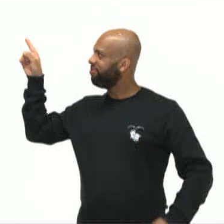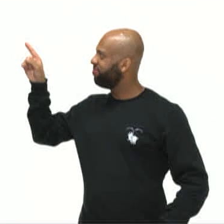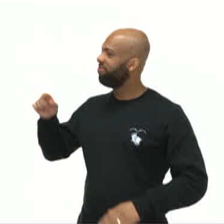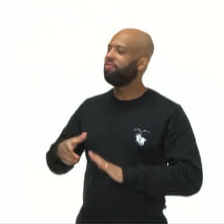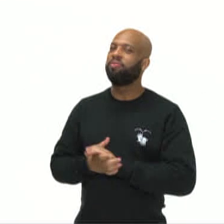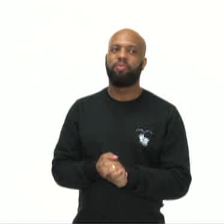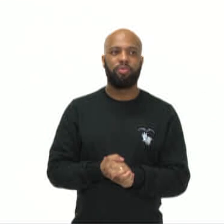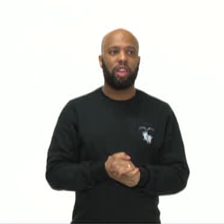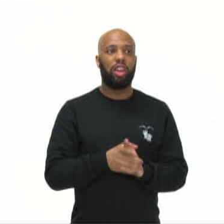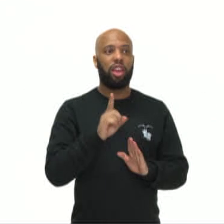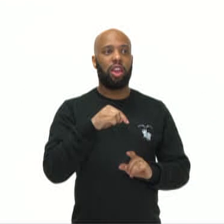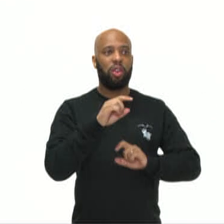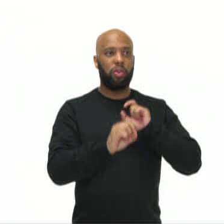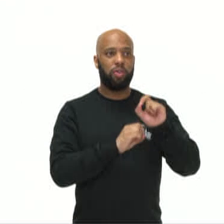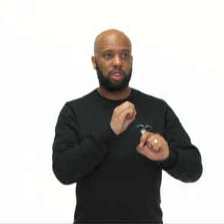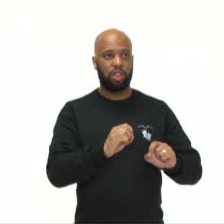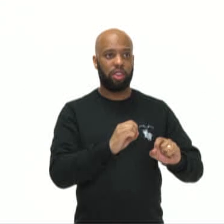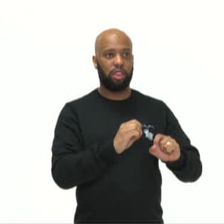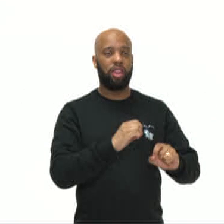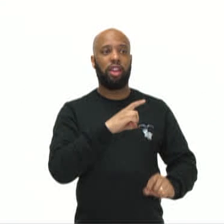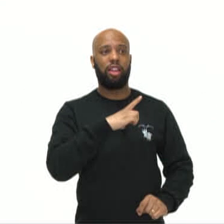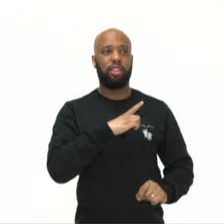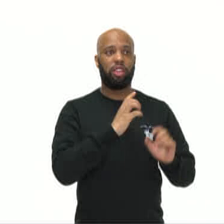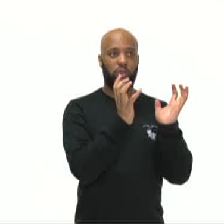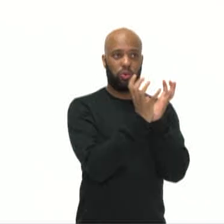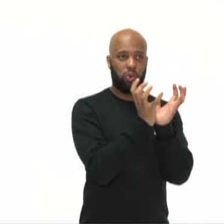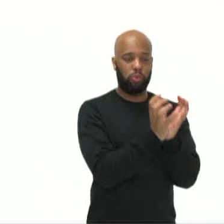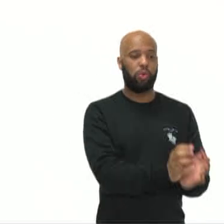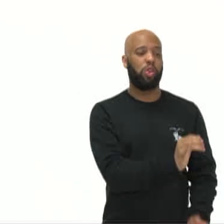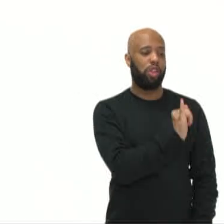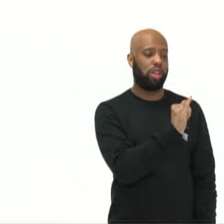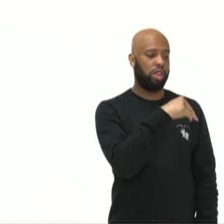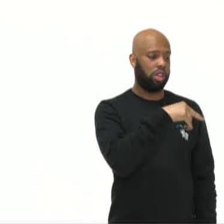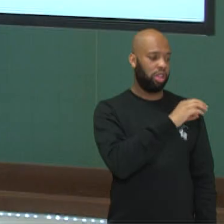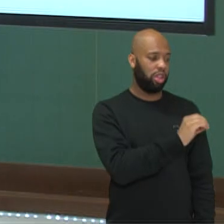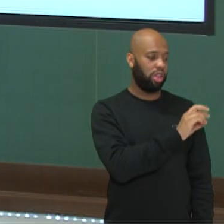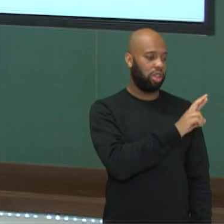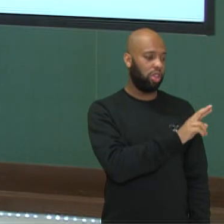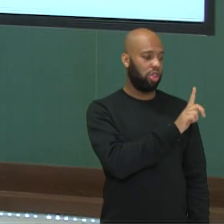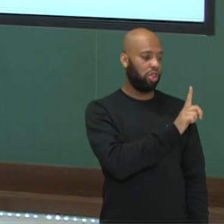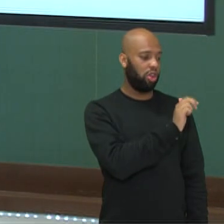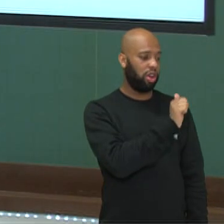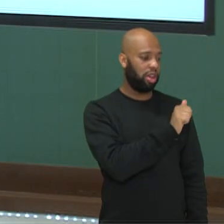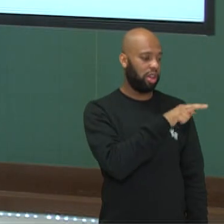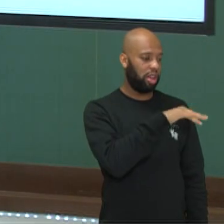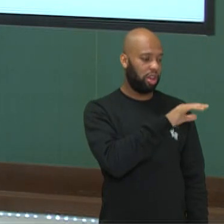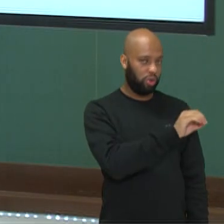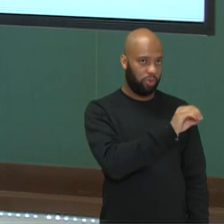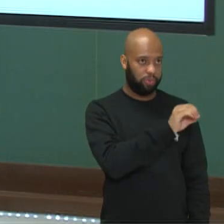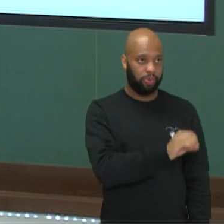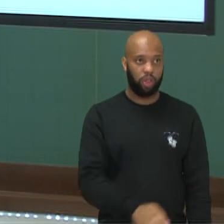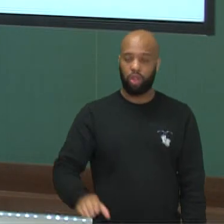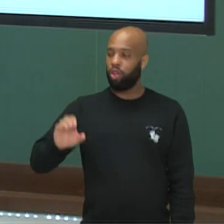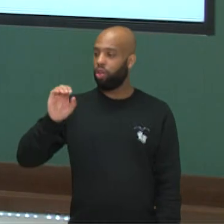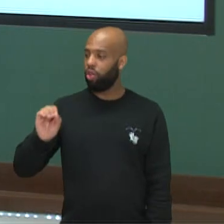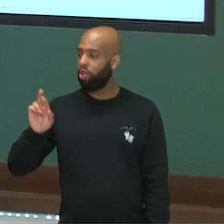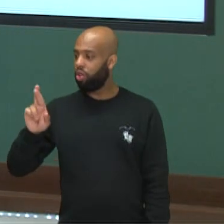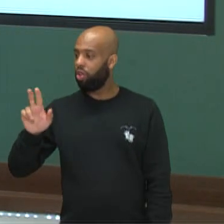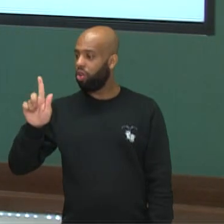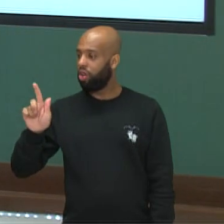substâncias inorgânicas e as substâncias orgânicas. As funções químicas